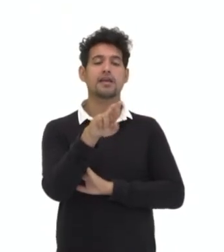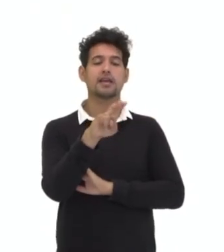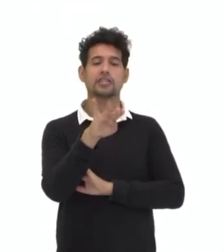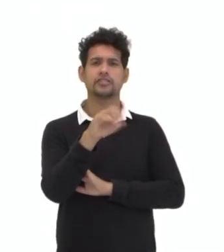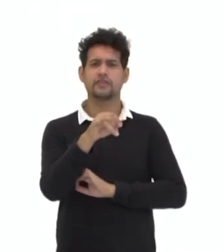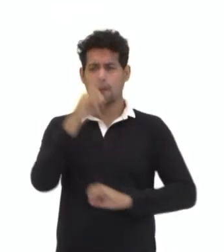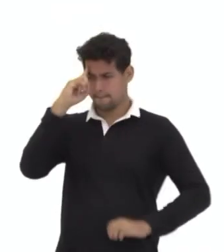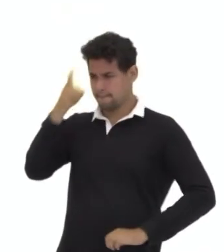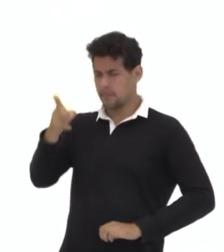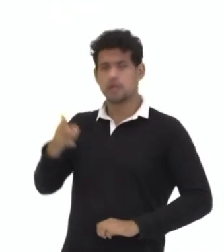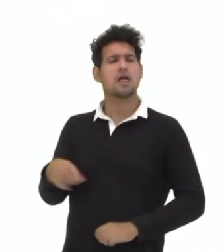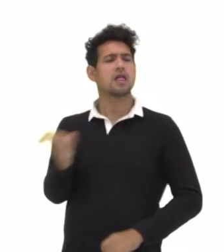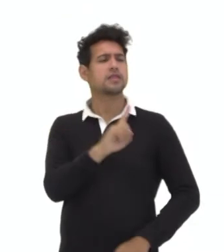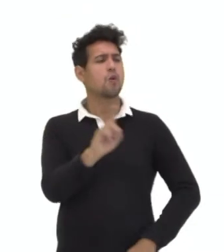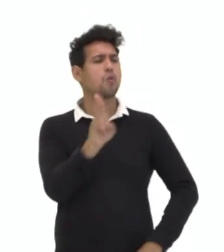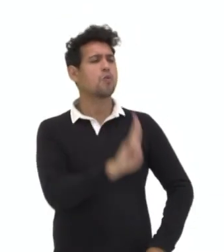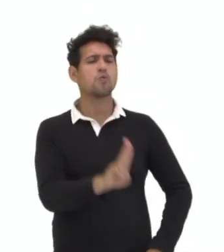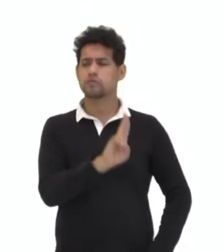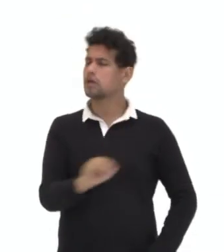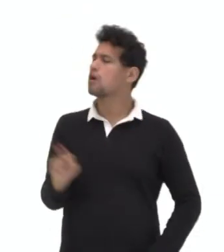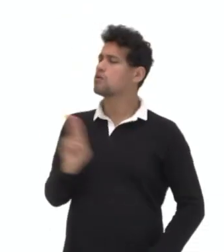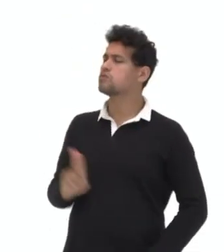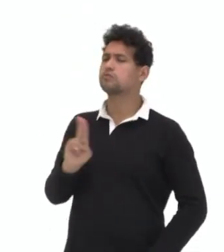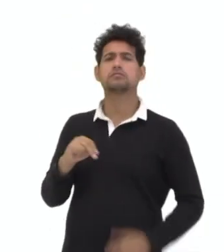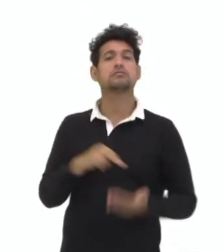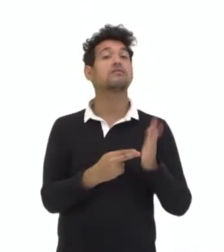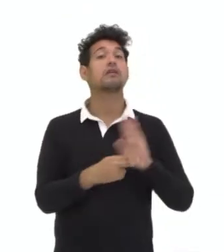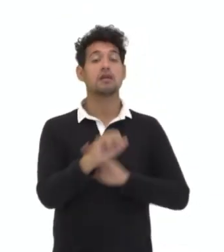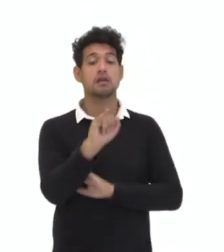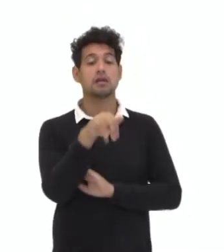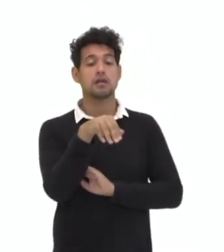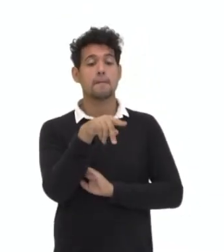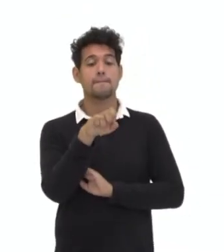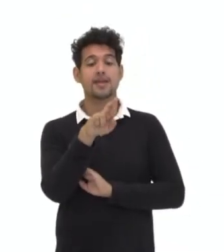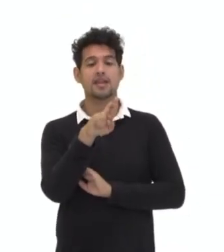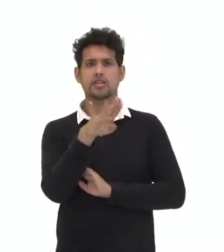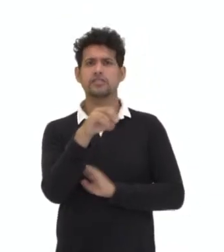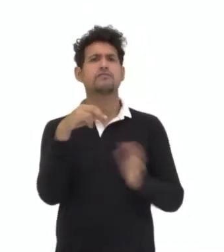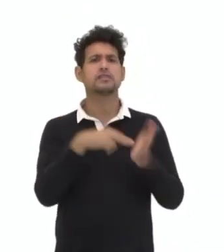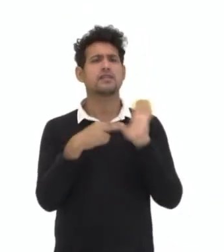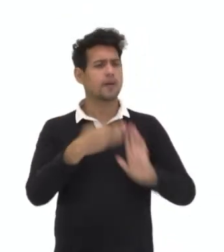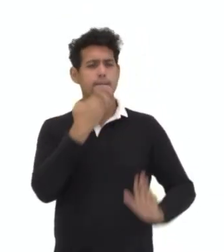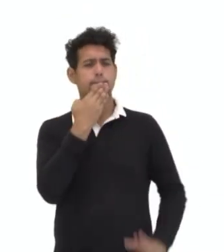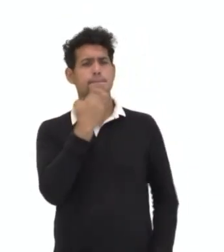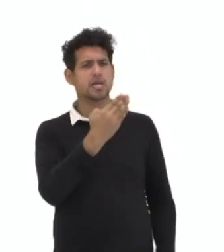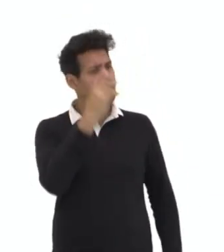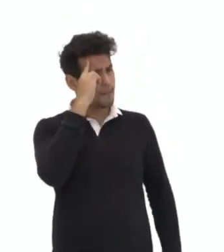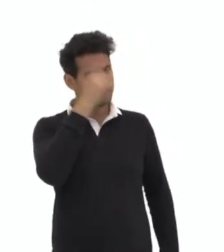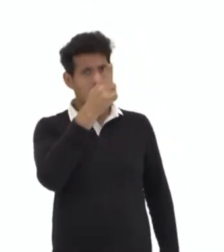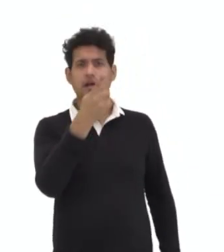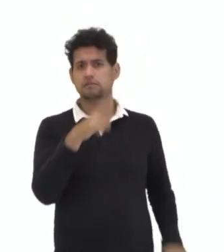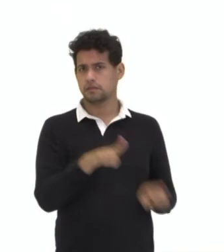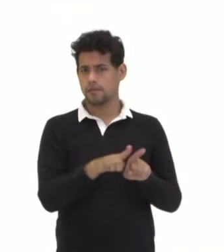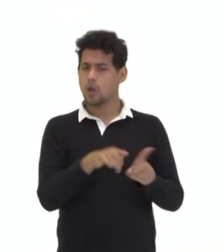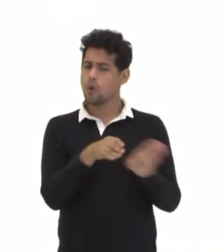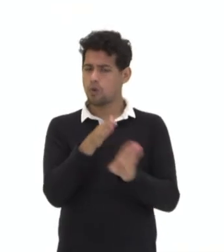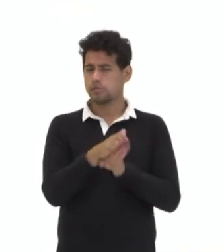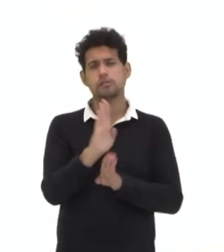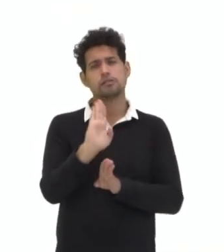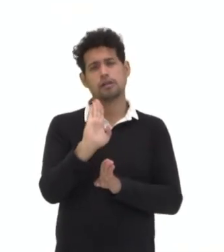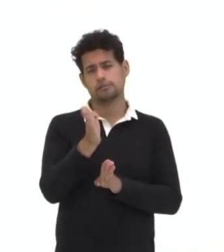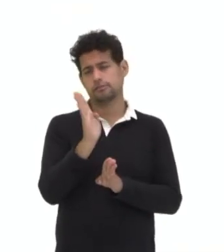use. O uso do imperativo, o que produz? Um efeito de ordem, de pedido, de conselho, como a gente